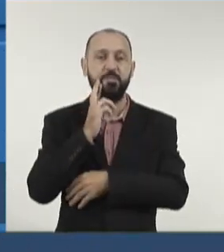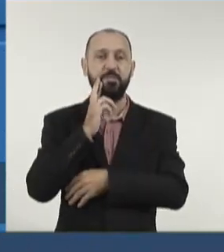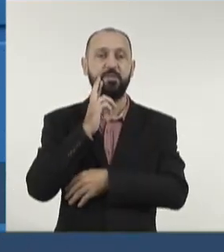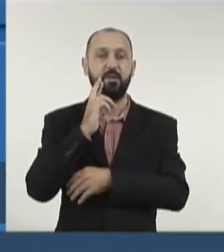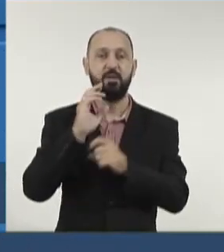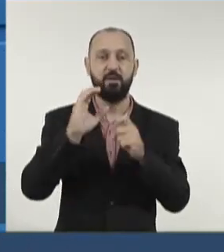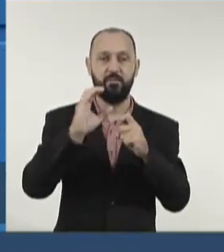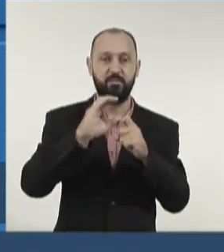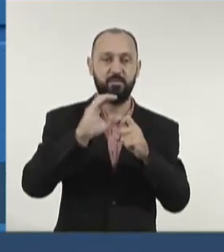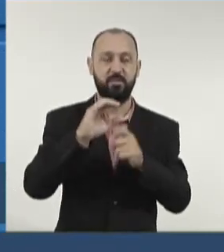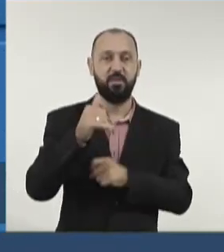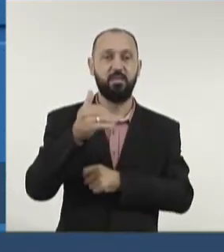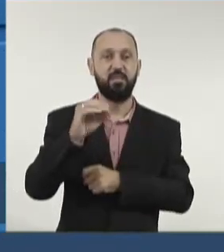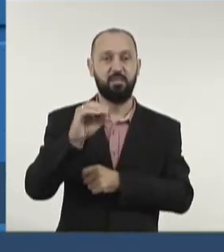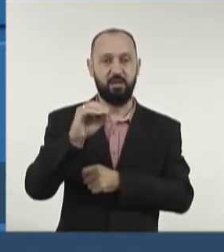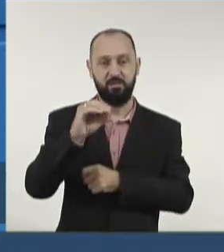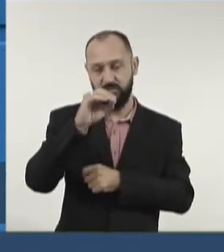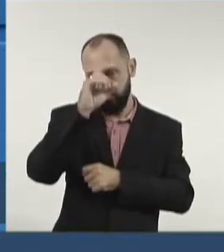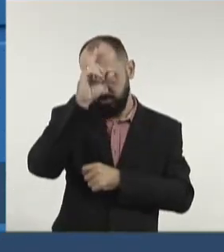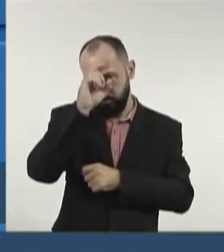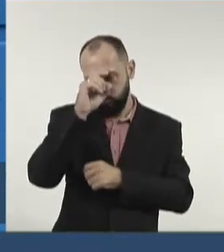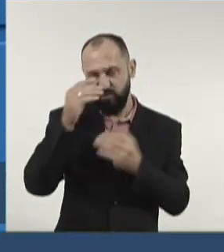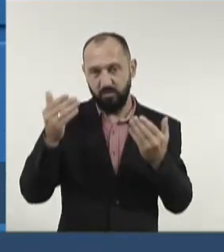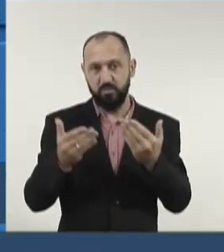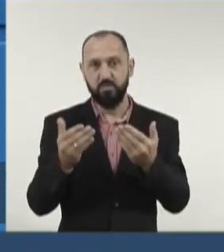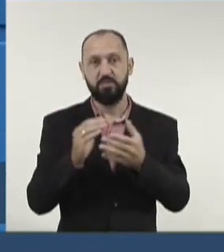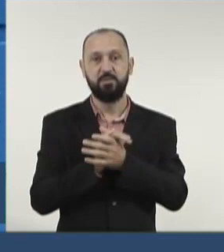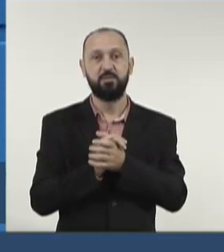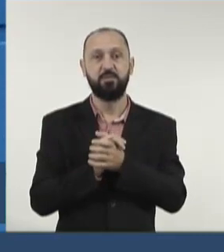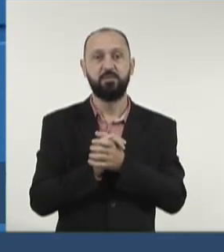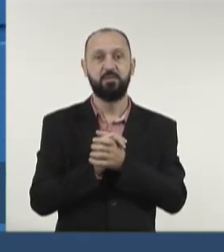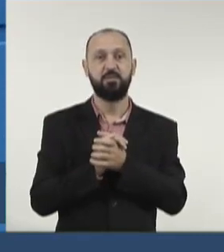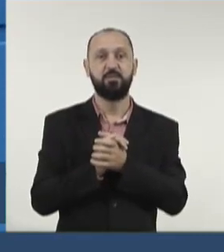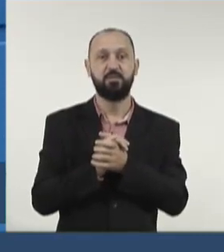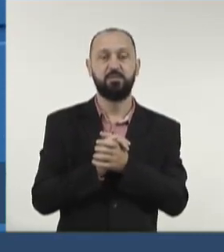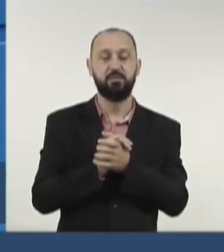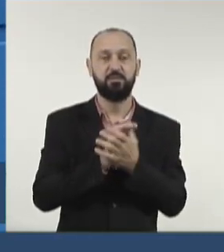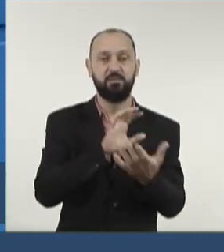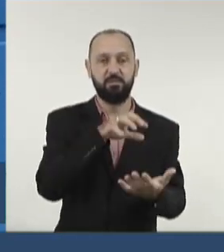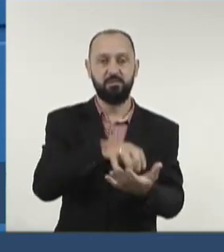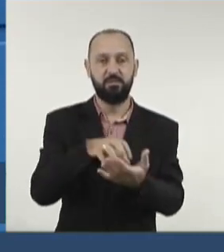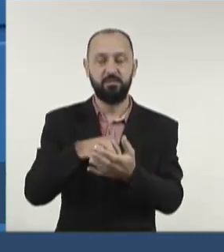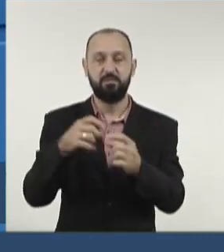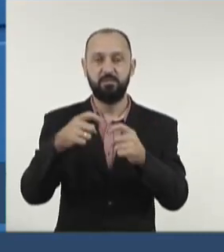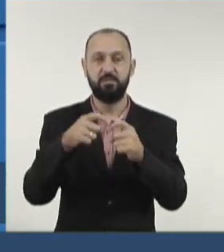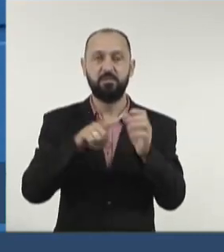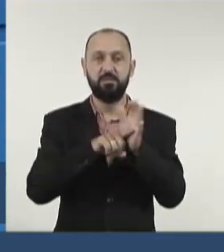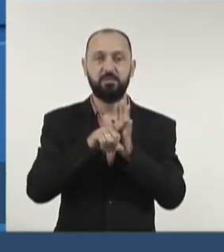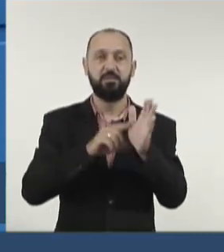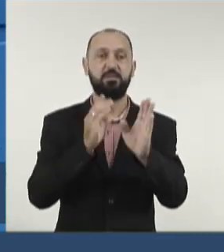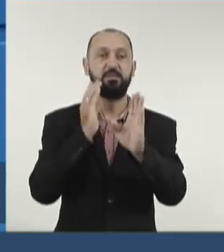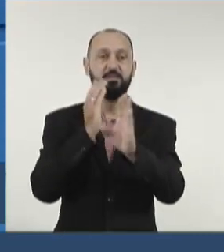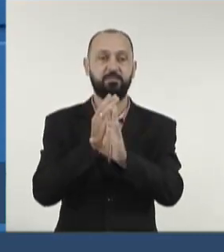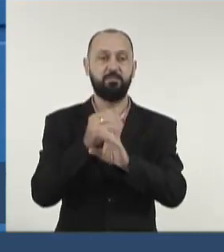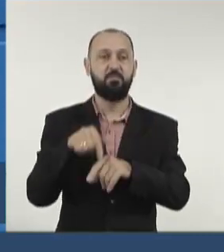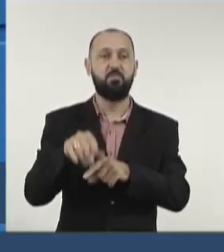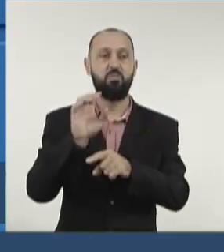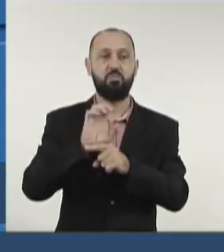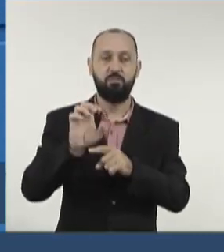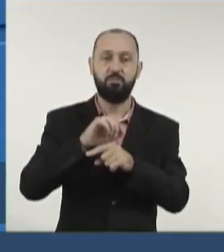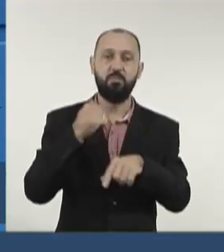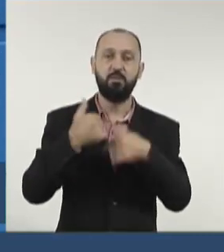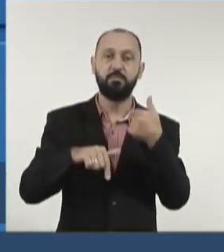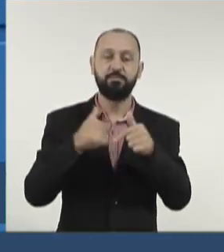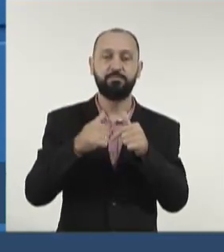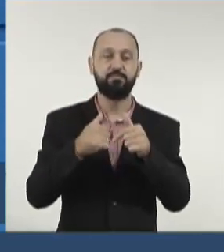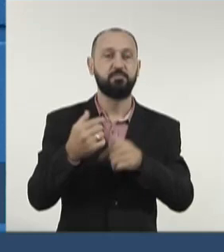tem 10 hospitais hoje, né? Cacems tem centros de diagnóstico em todo o estado, né? Realiza um